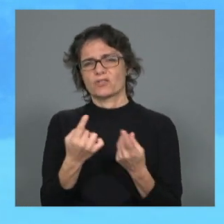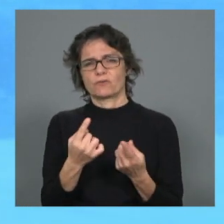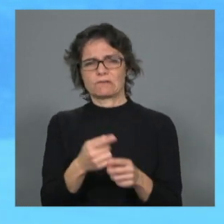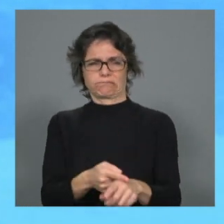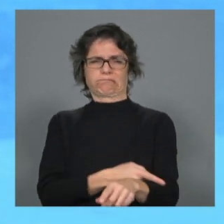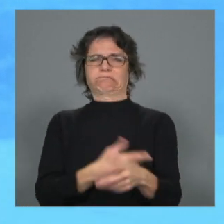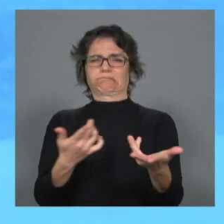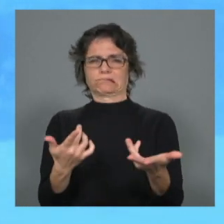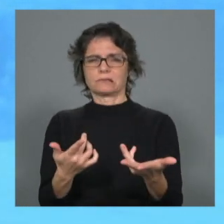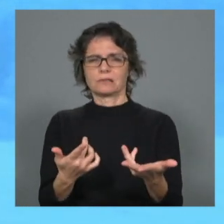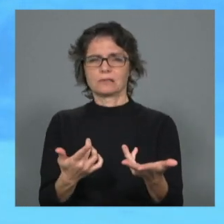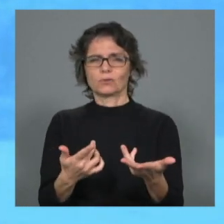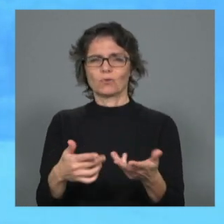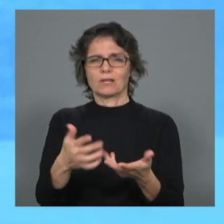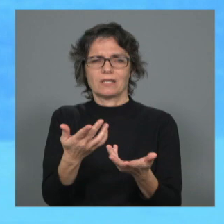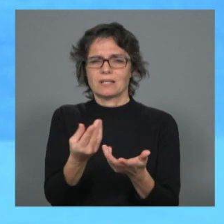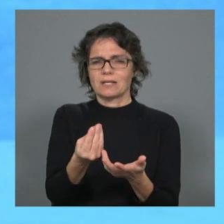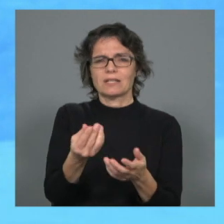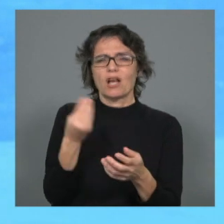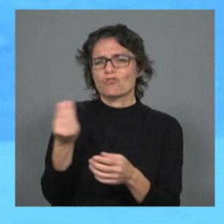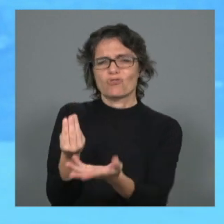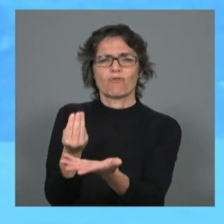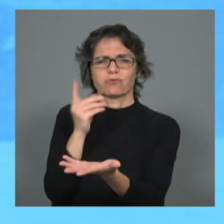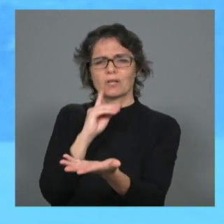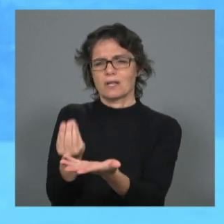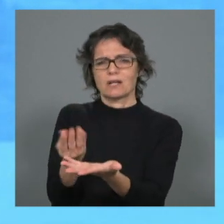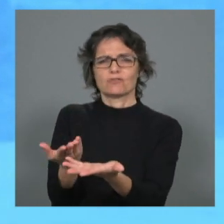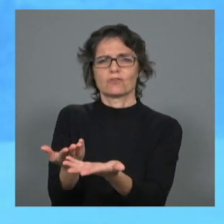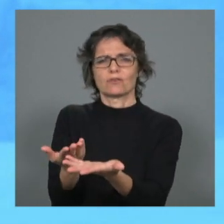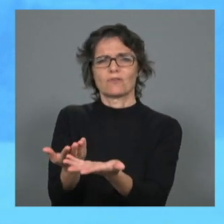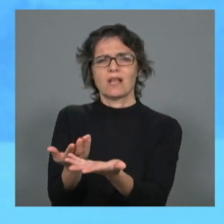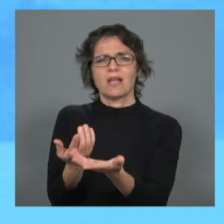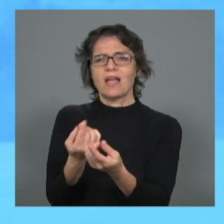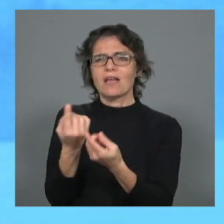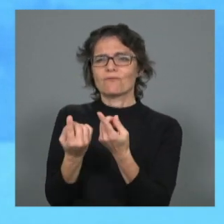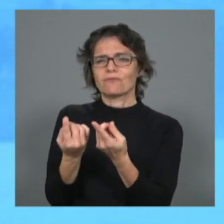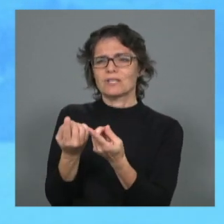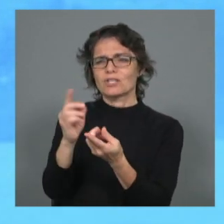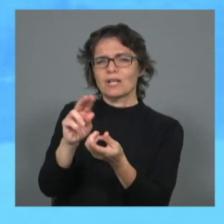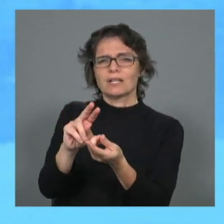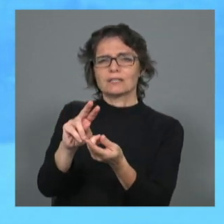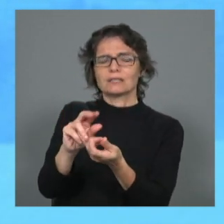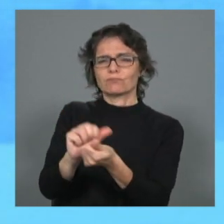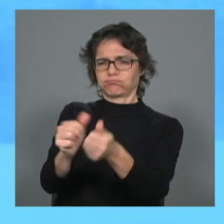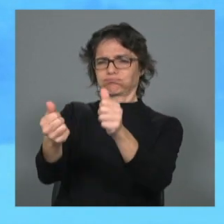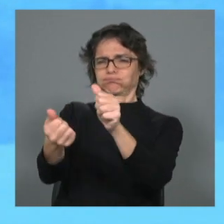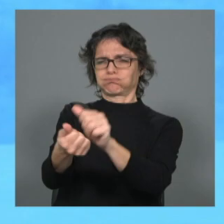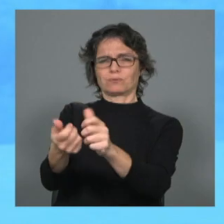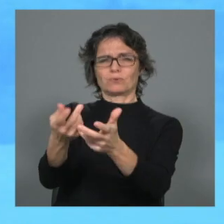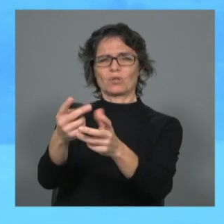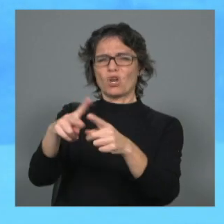é? E desde que tem realidade, em que as pessoas tantas vezes acabam por ser instrumentos de